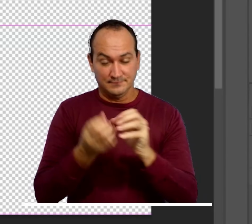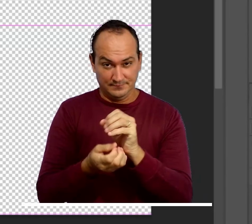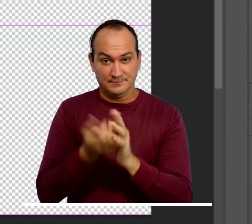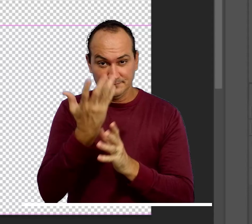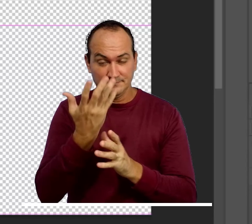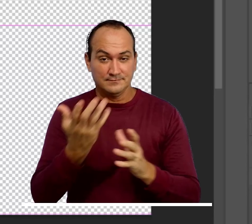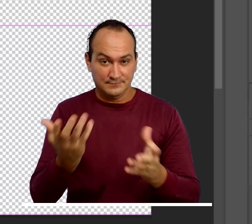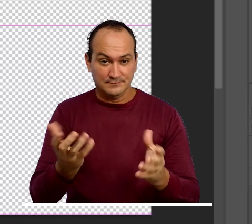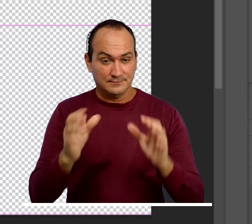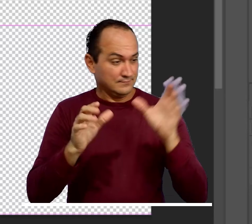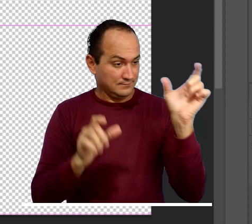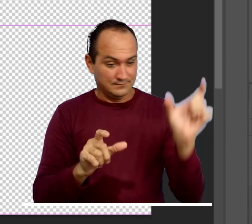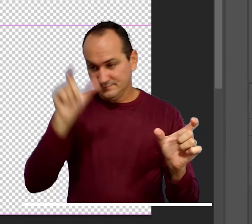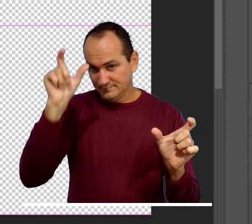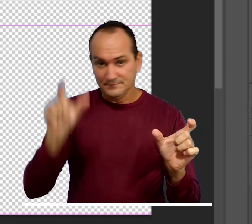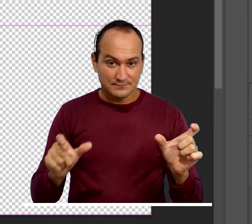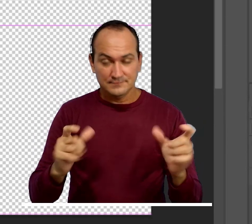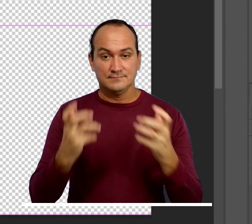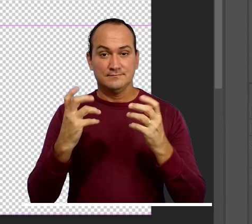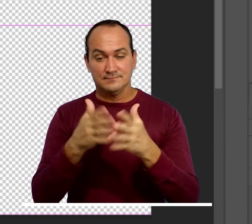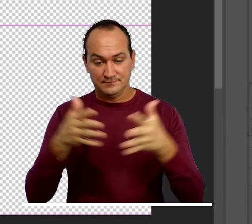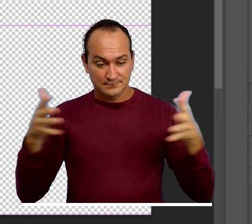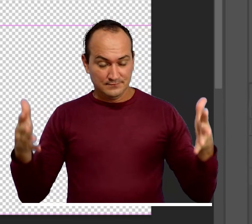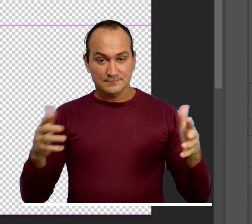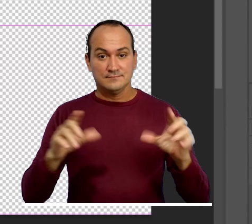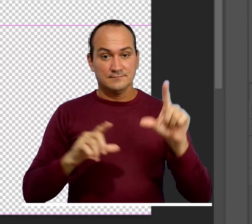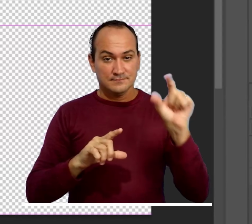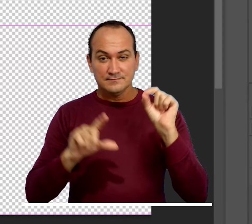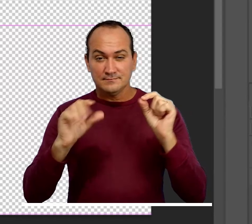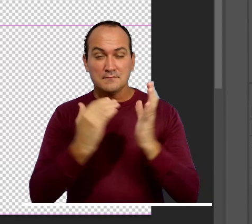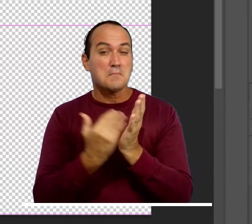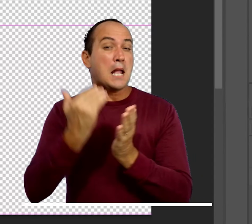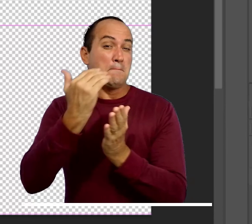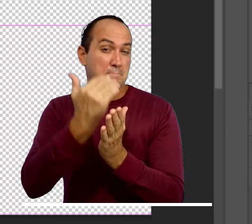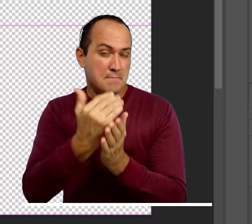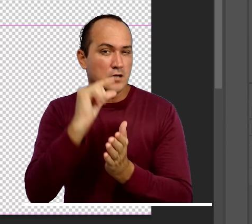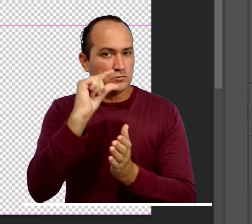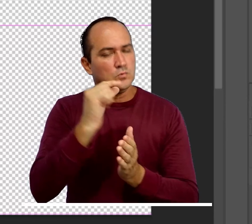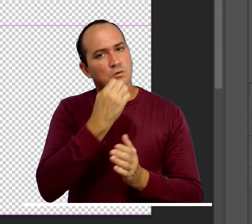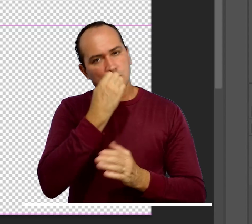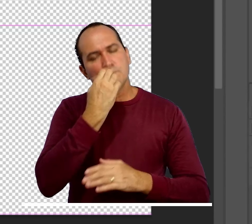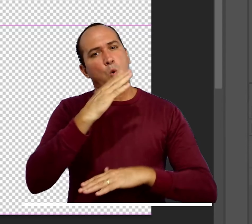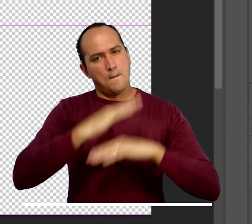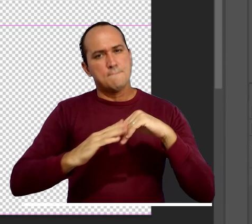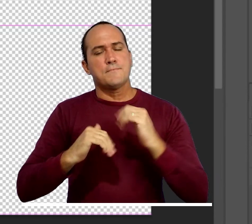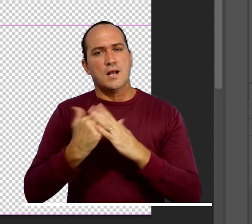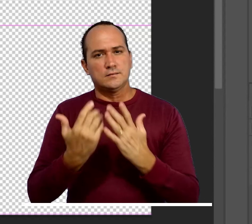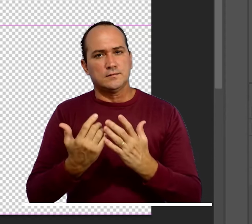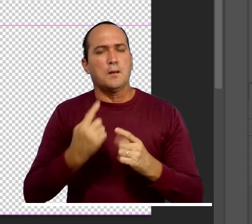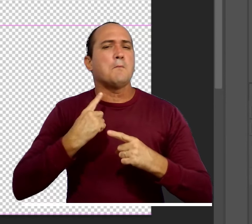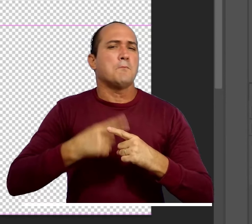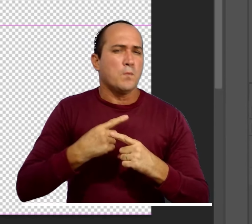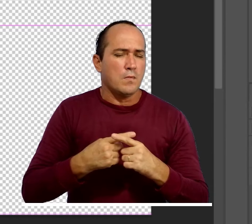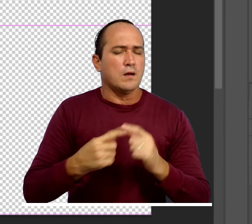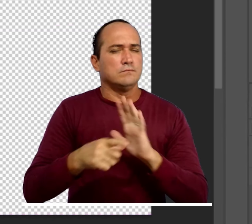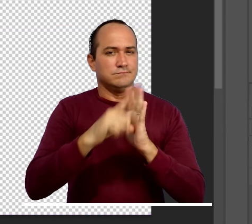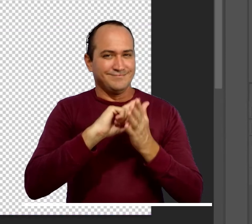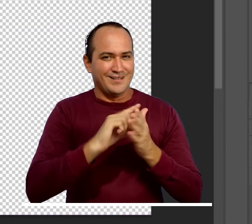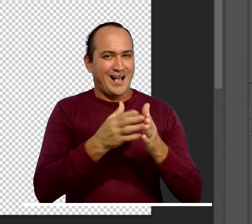gerar, né? Digamos assim, o preenchimento. É sempre bom selecionar um pouco além da parte que você